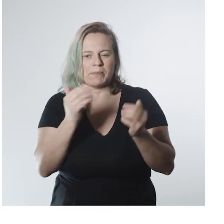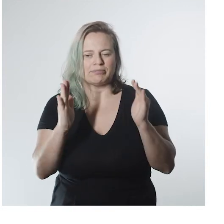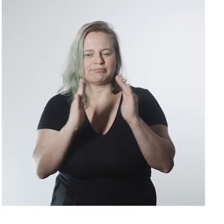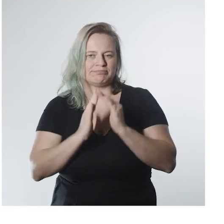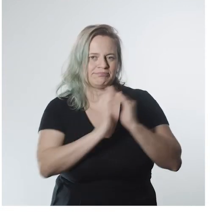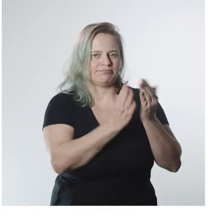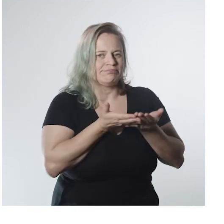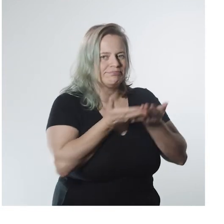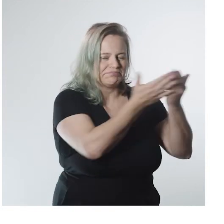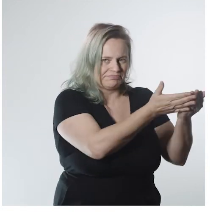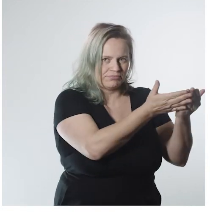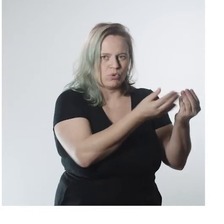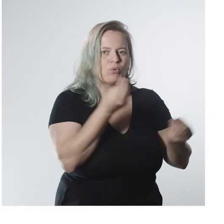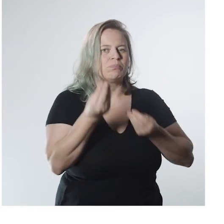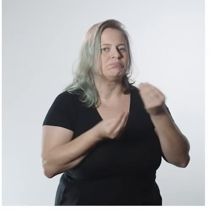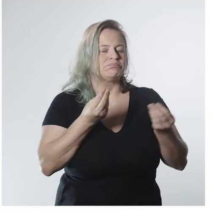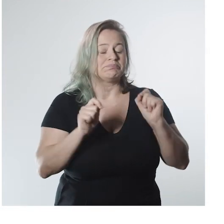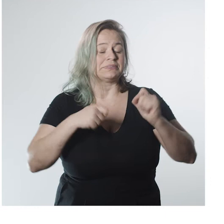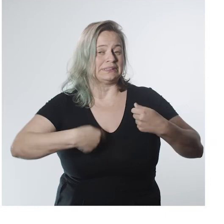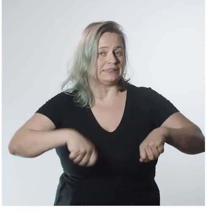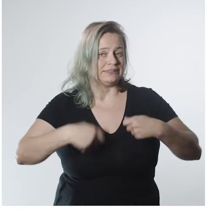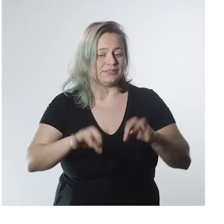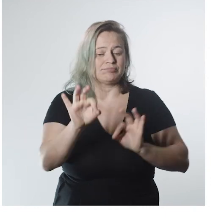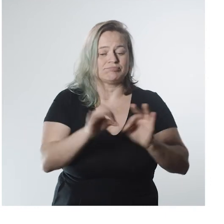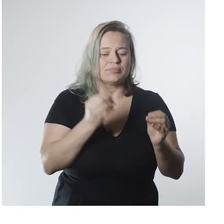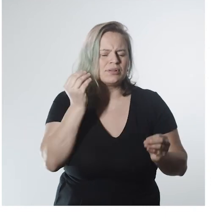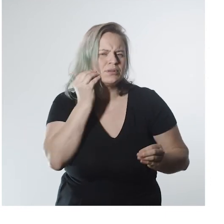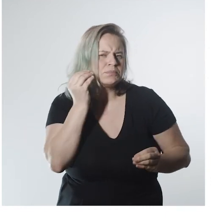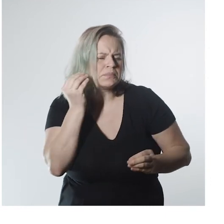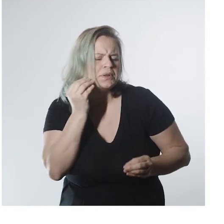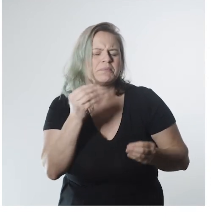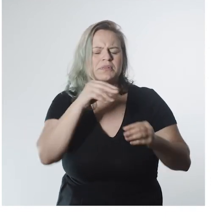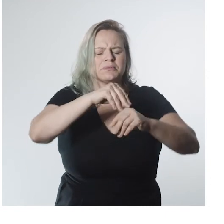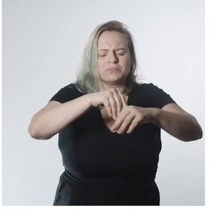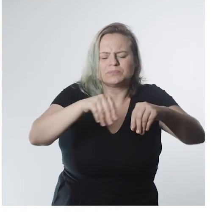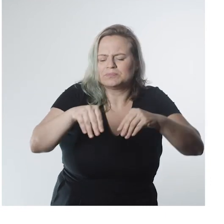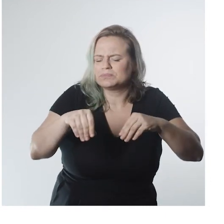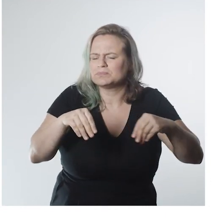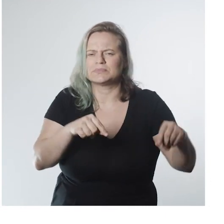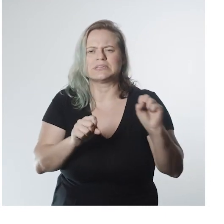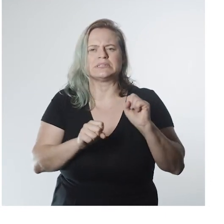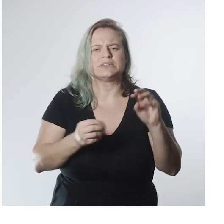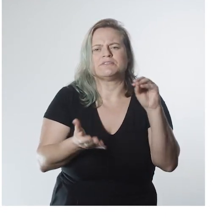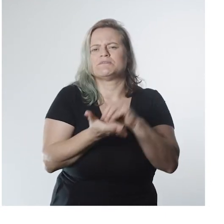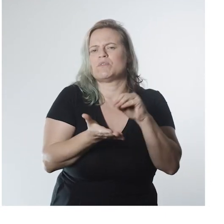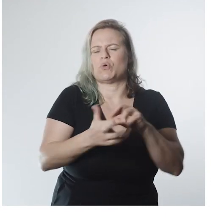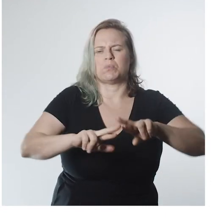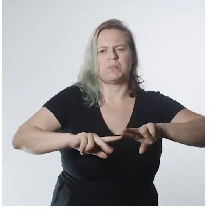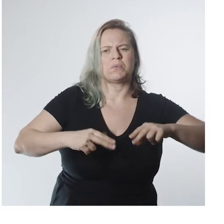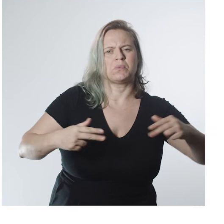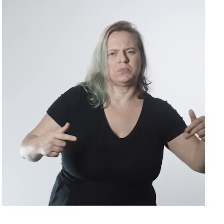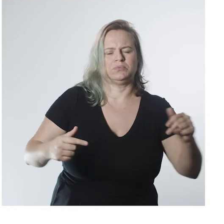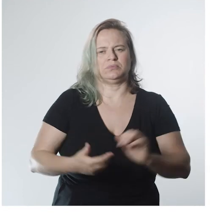empratamento, experimentar todos os itens, né? Corrigir os temperos efetivamente e experimentar. É extremamente importante. Então, aqui no nosso caso, o